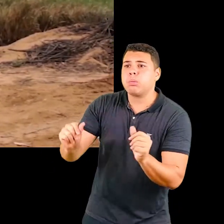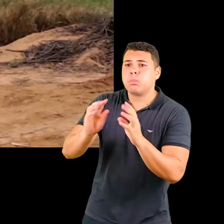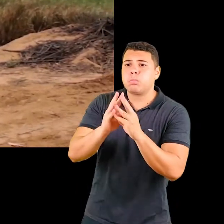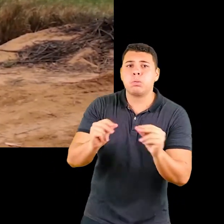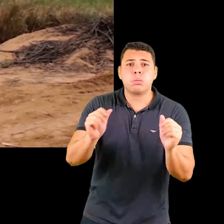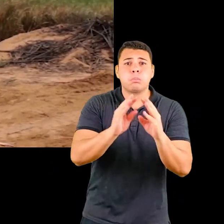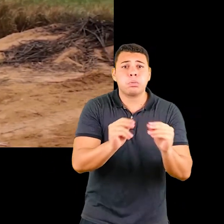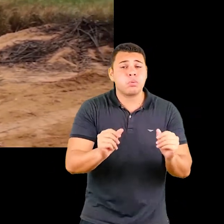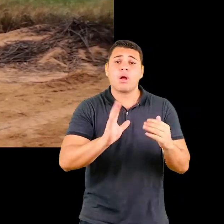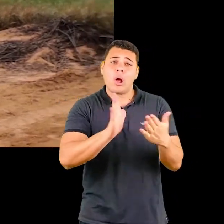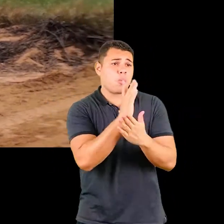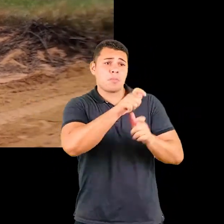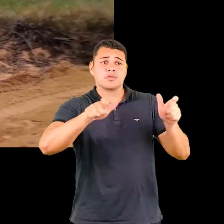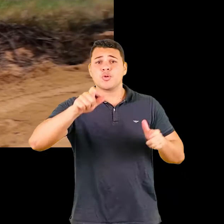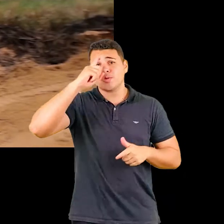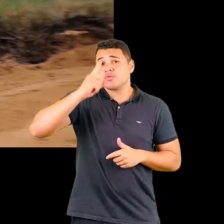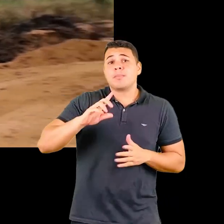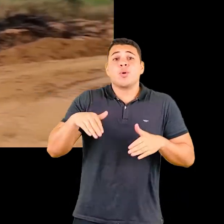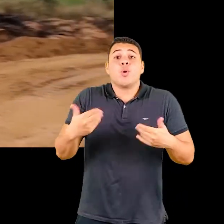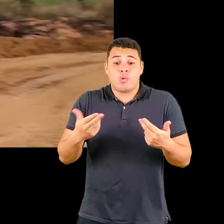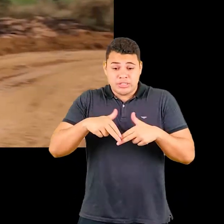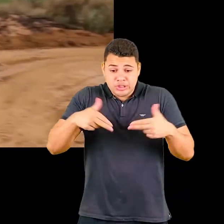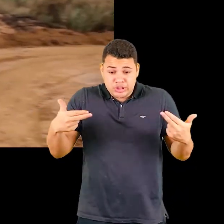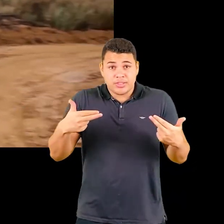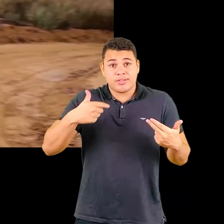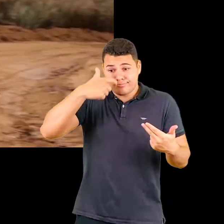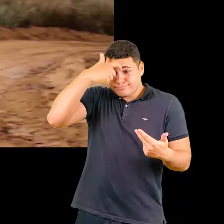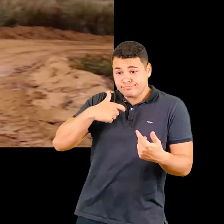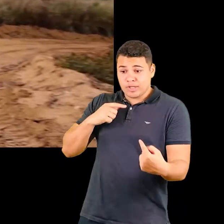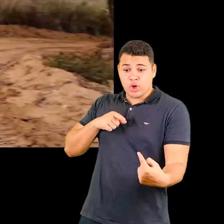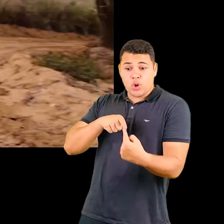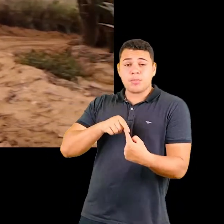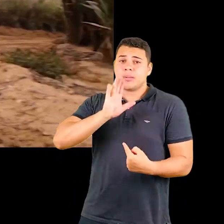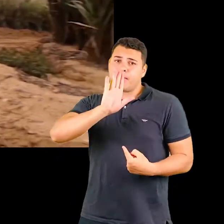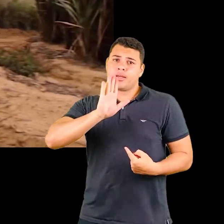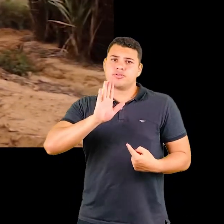etnias pertencem, porém, resistem.